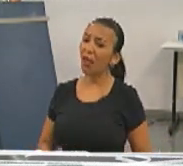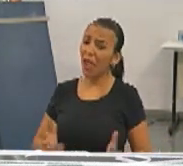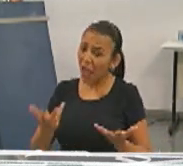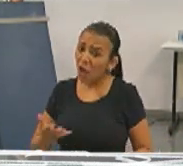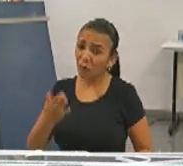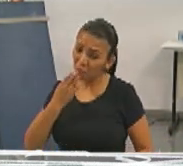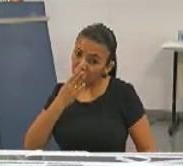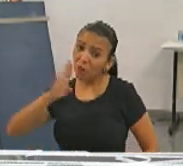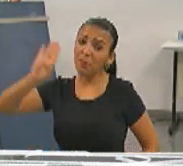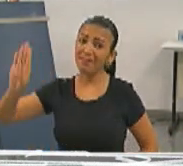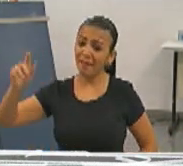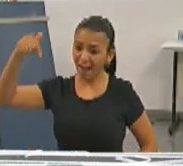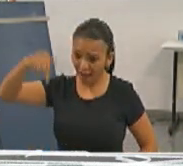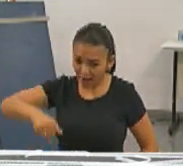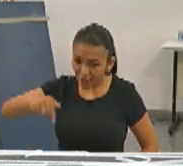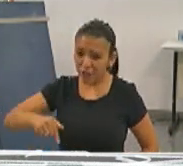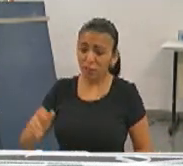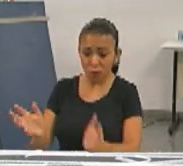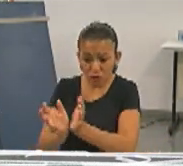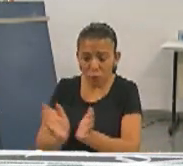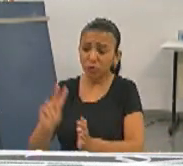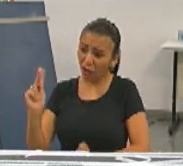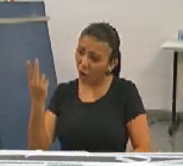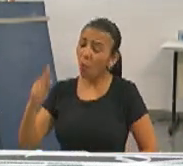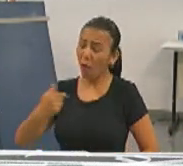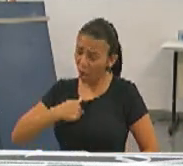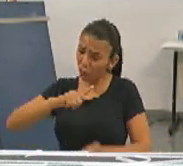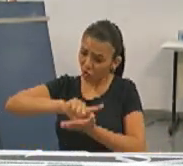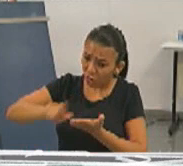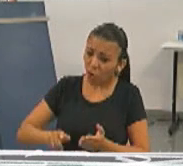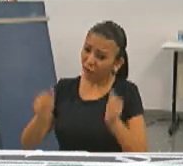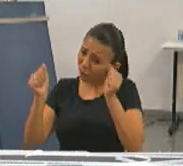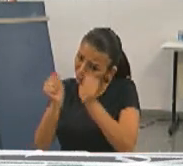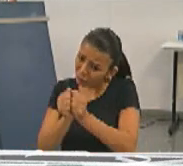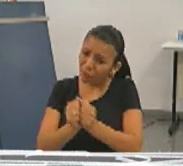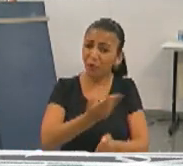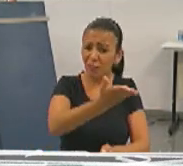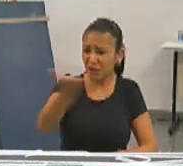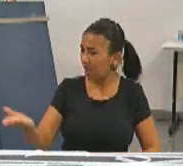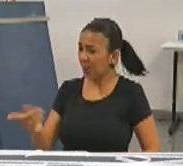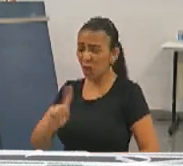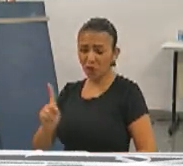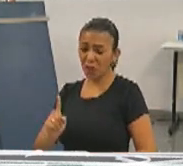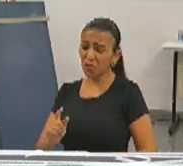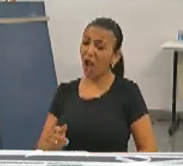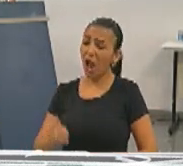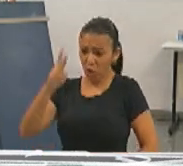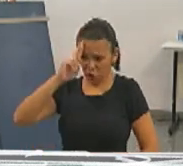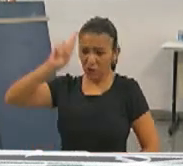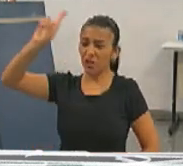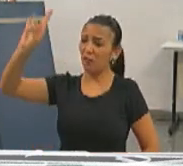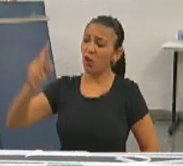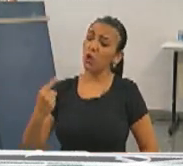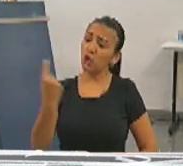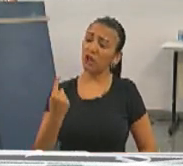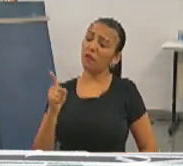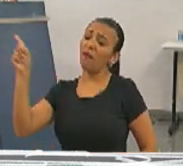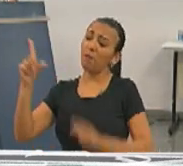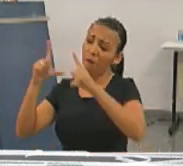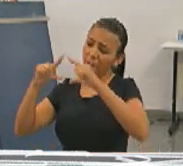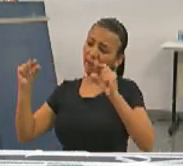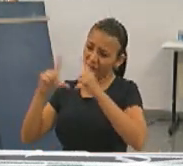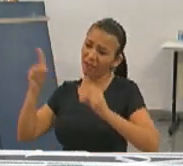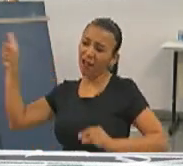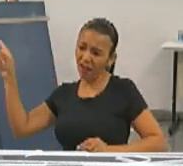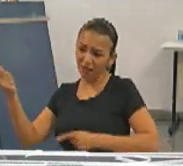nossa gestão, estaremos juntos com vocês, não deixaremos o superintendente sozinho ir negociar lá em Brasília, nós vamos